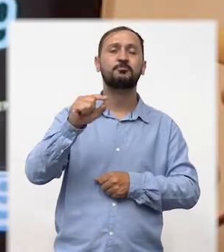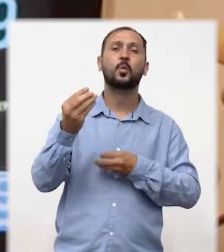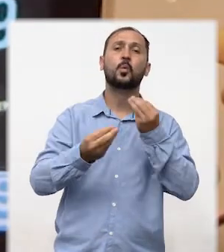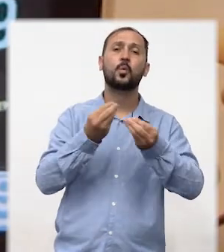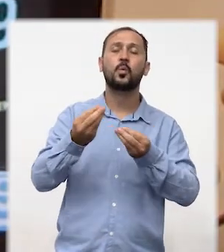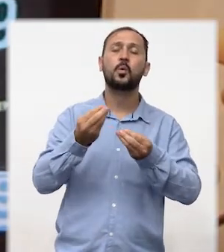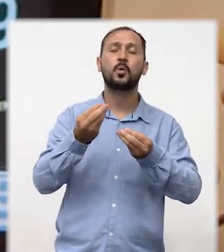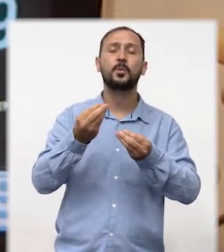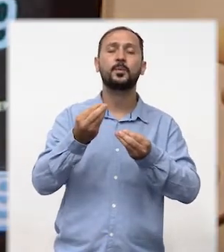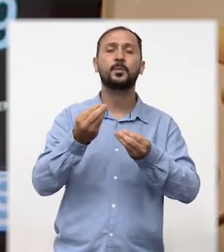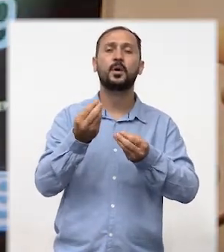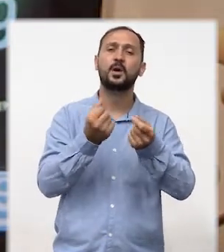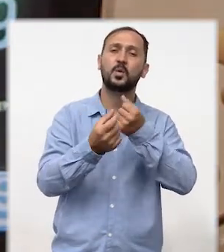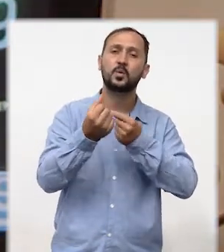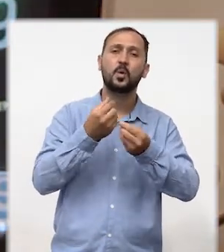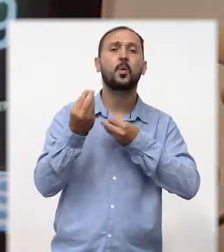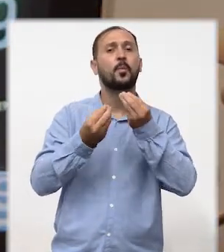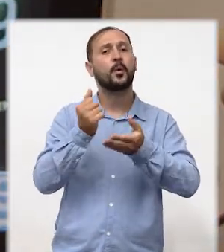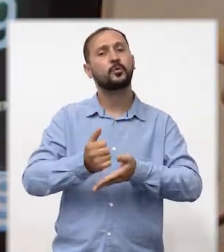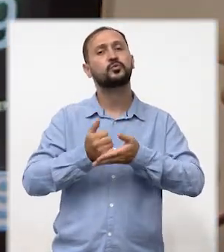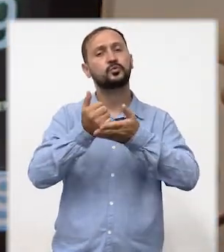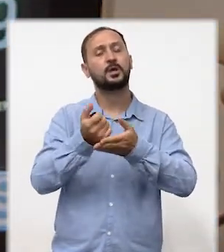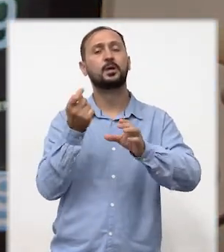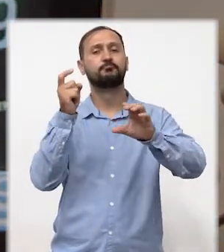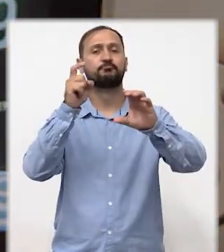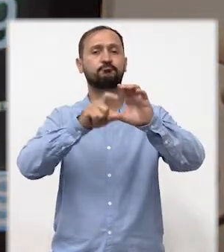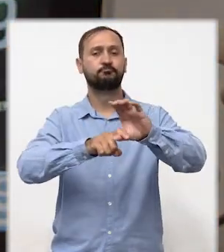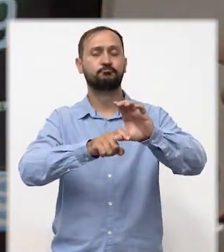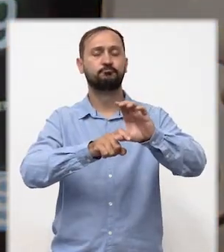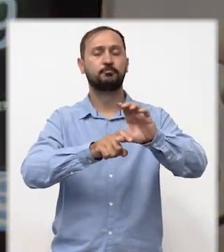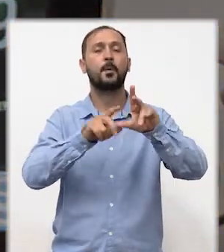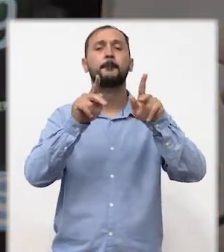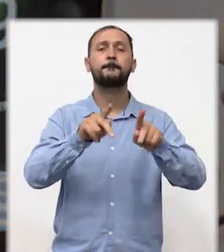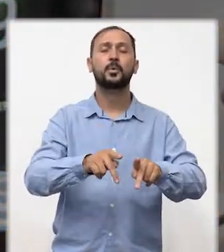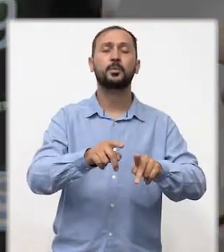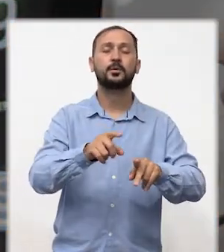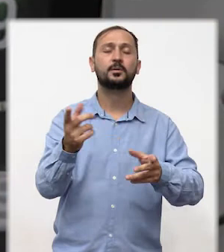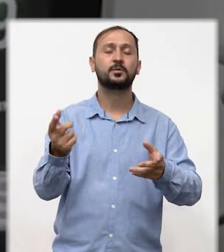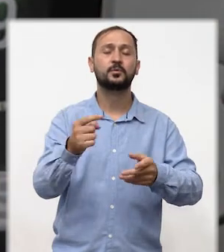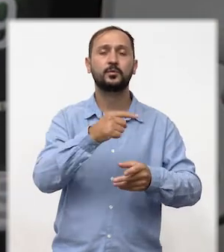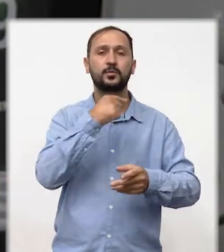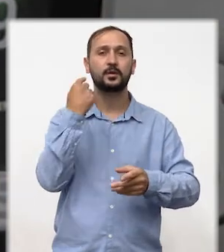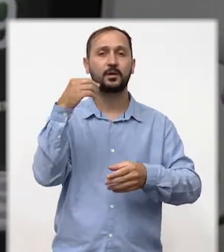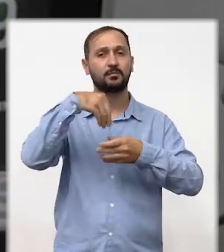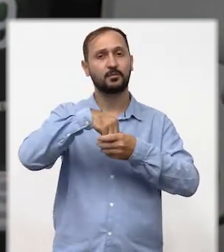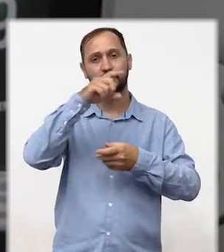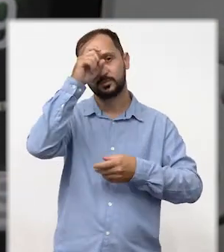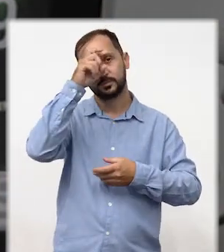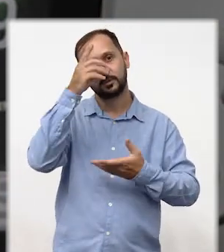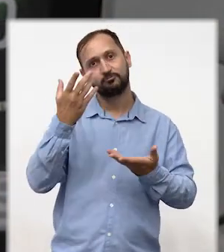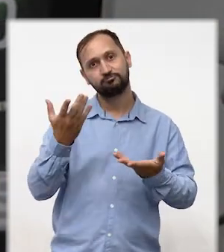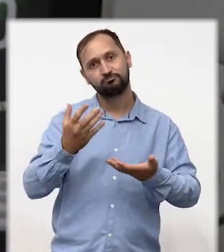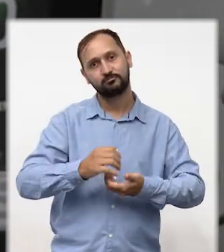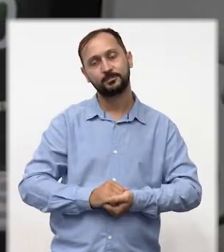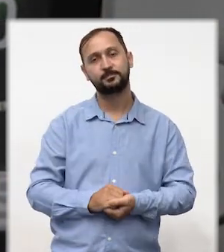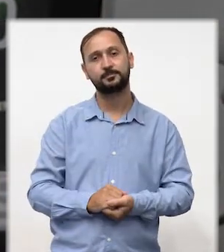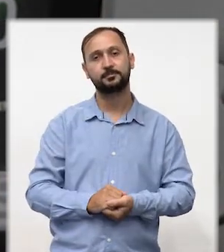incerteza econômica, quais os caminhos para que as contas públicas não acabem na UTI?